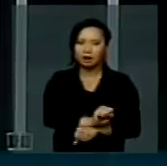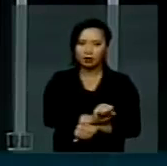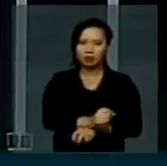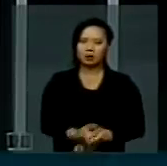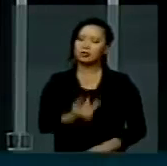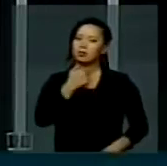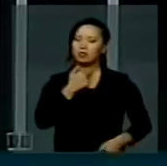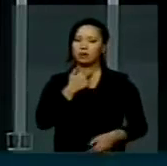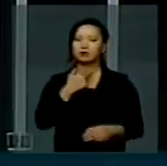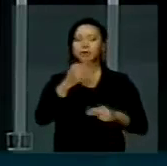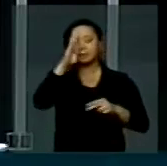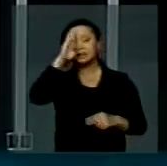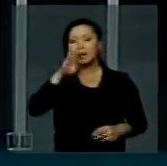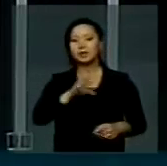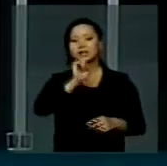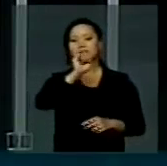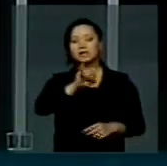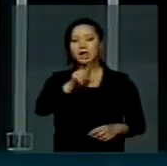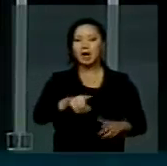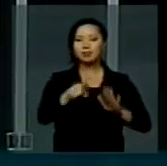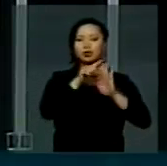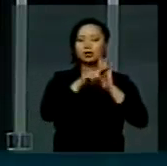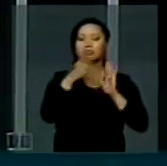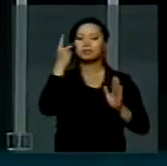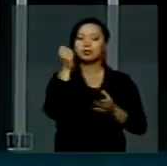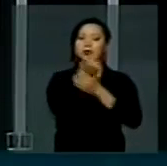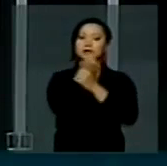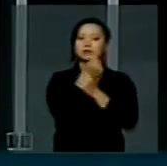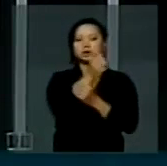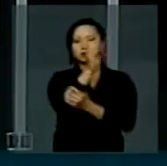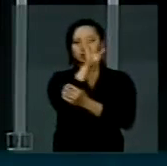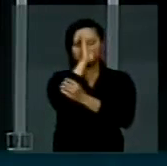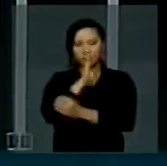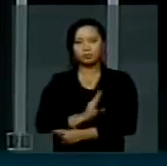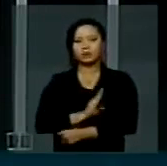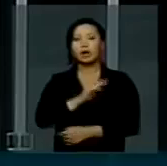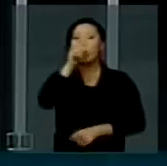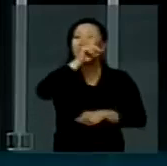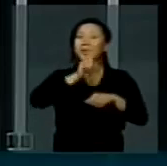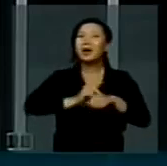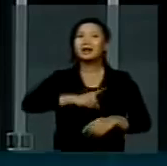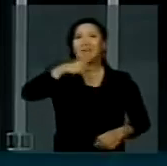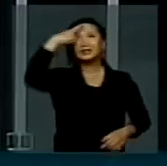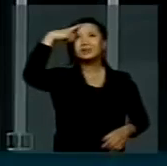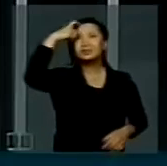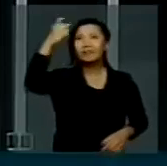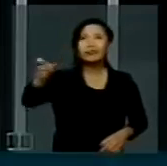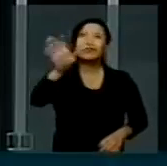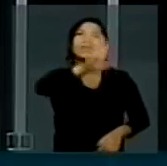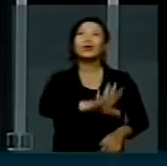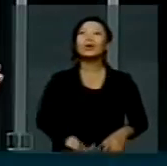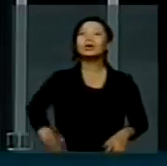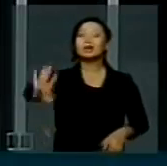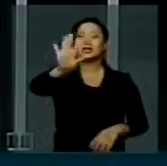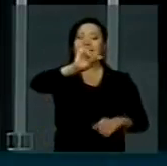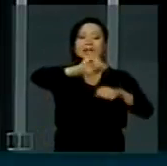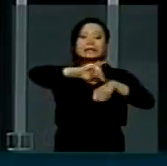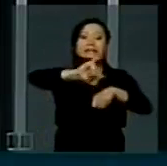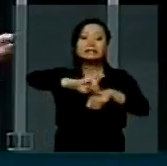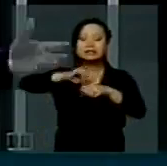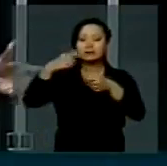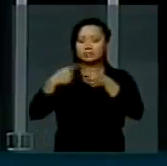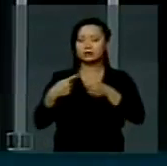da segurança pública. O país todo hoje vive um mundo de violência, principalmente nos centros urbanos e no interior do